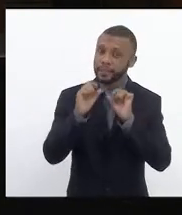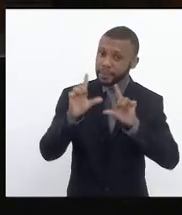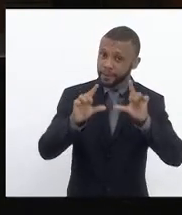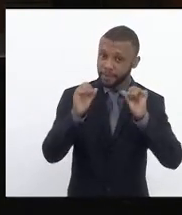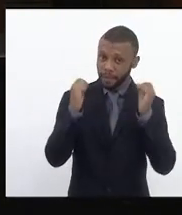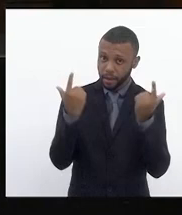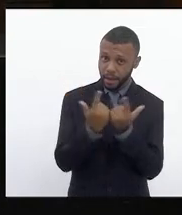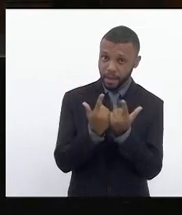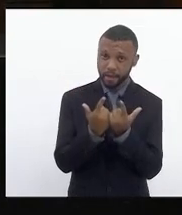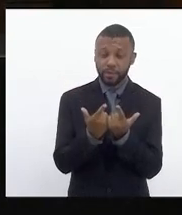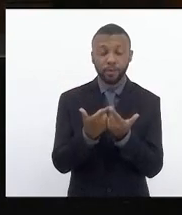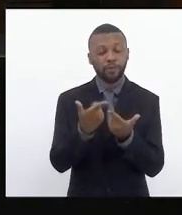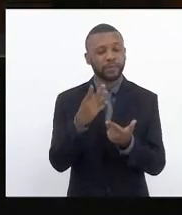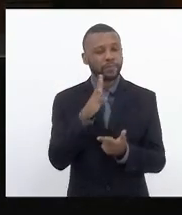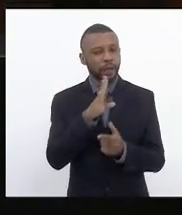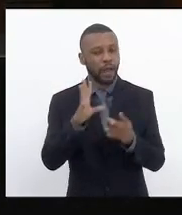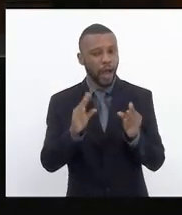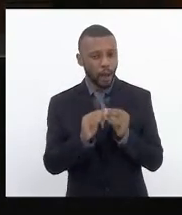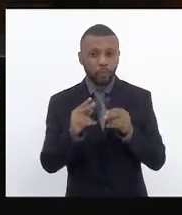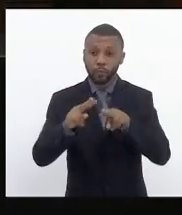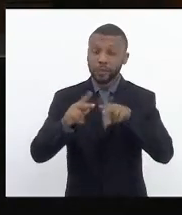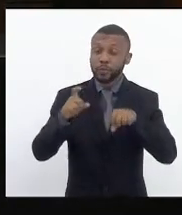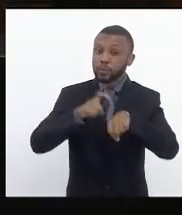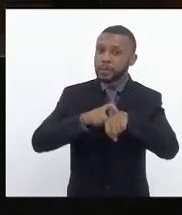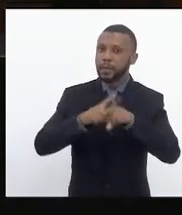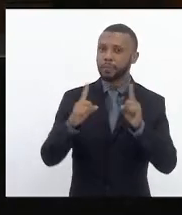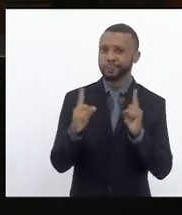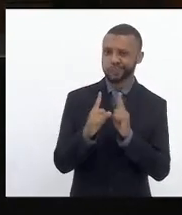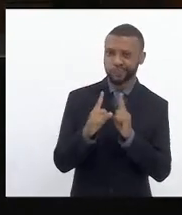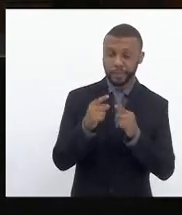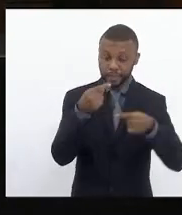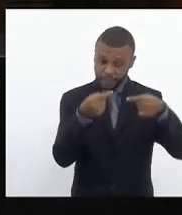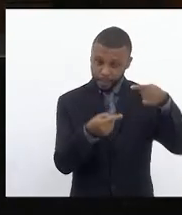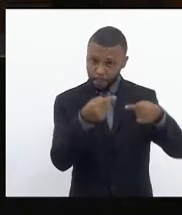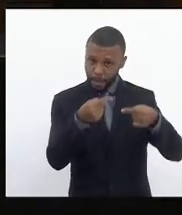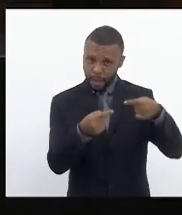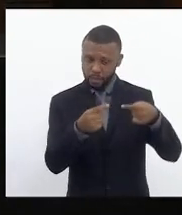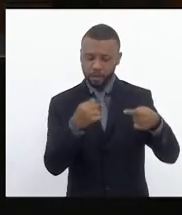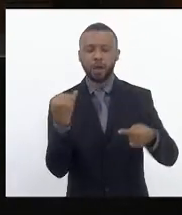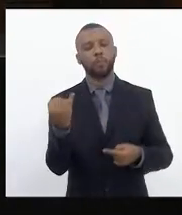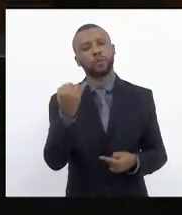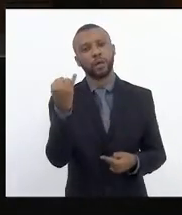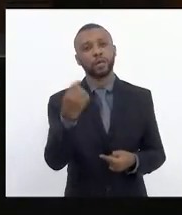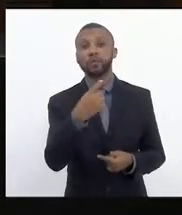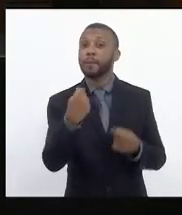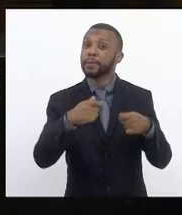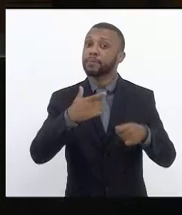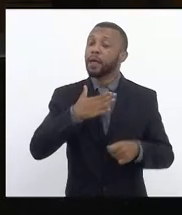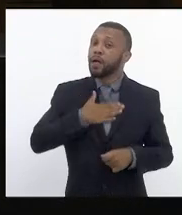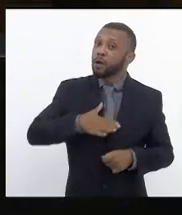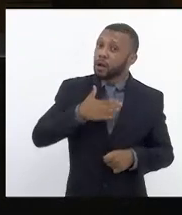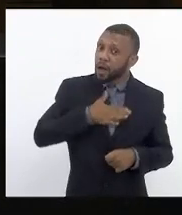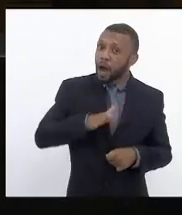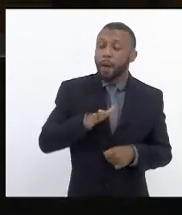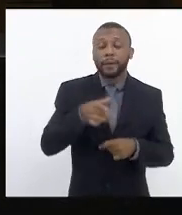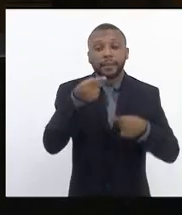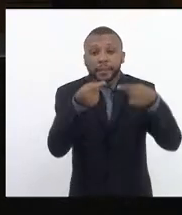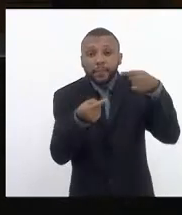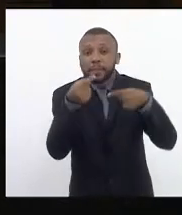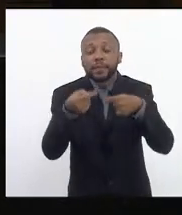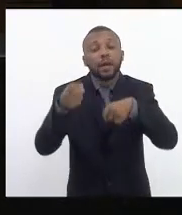Acredito que esse é um debate muito importante e que a gente precisa ter calma e fazer ele com o tempo necessário